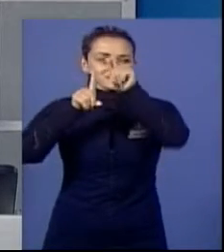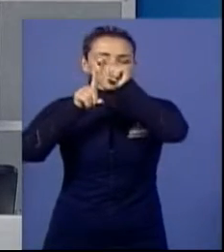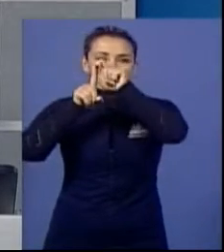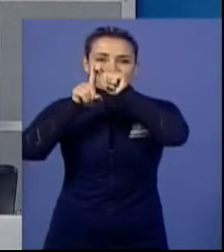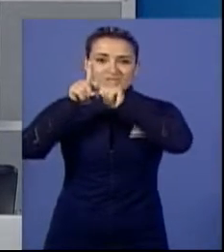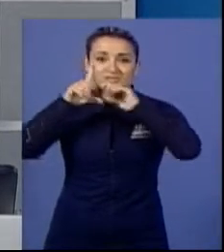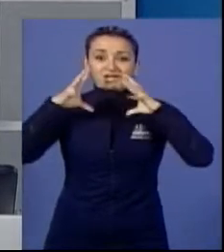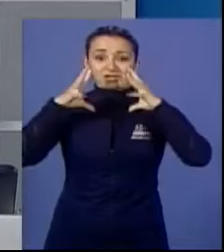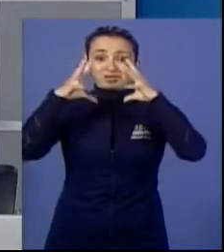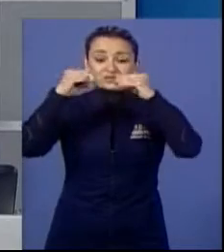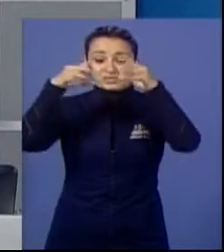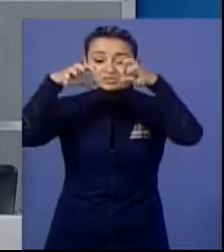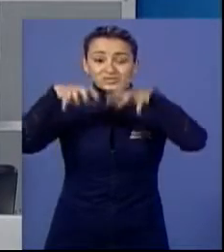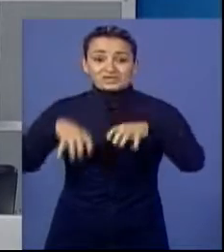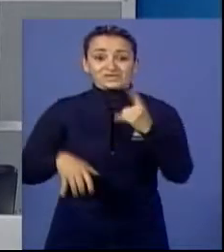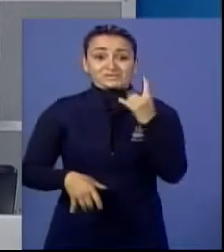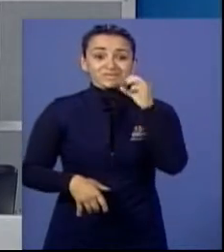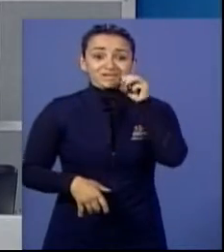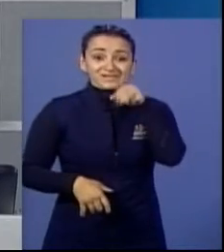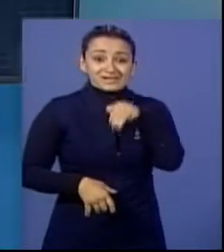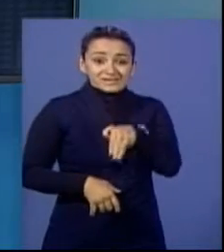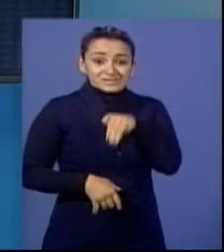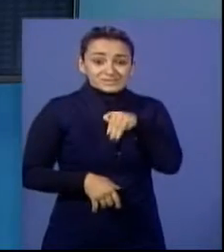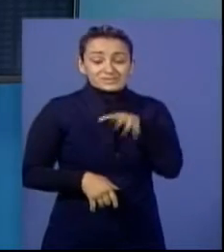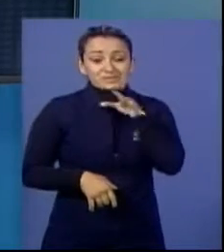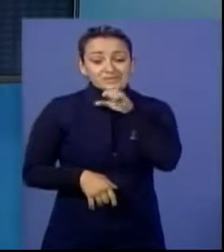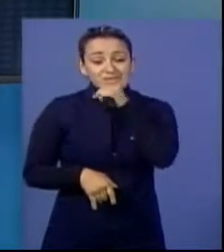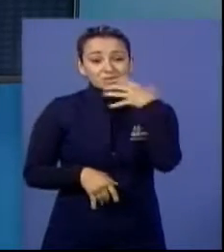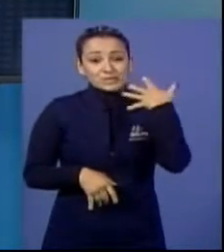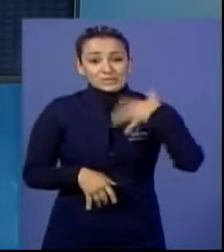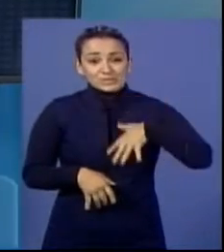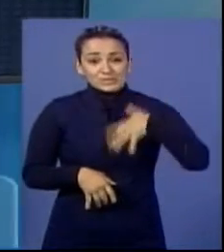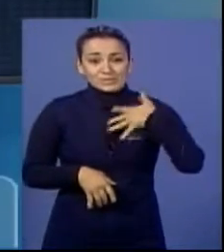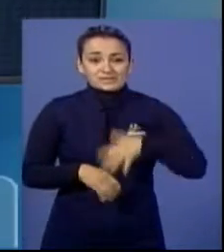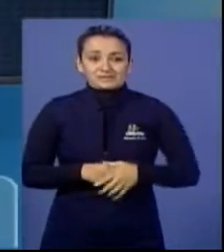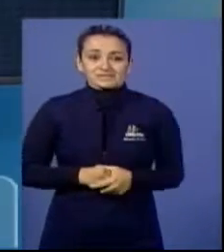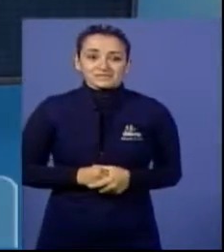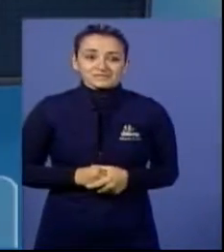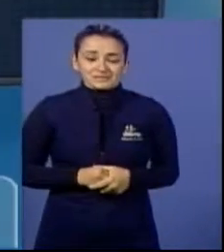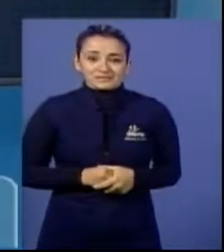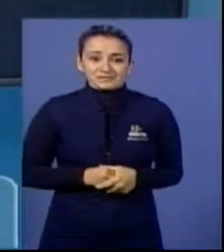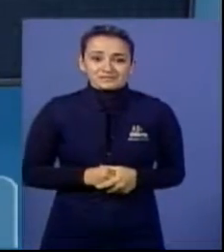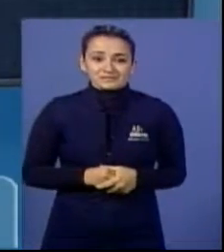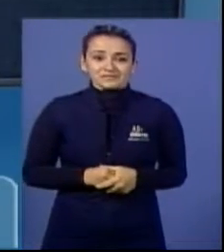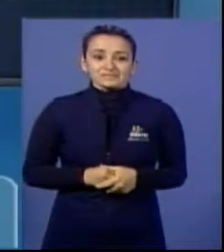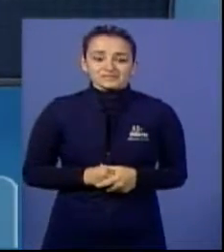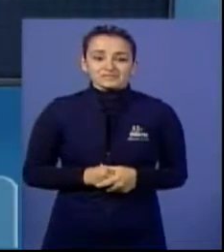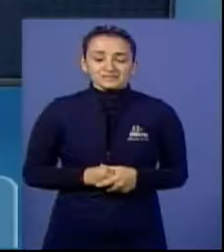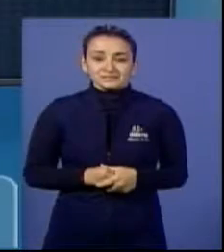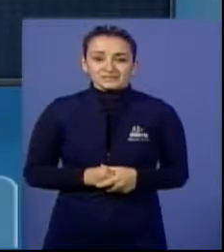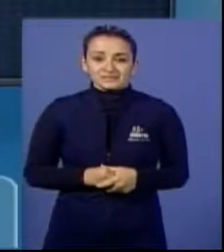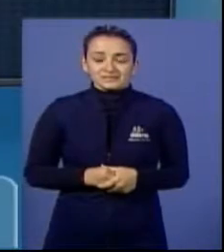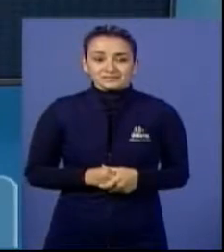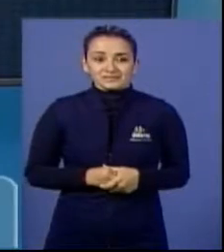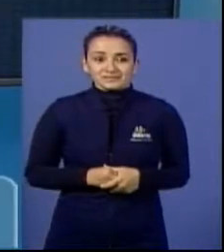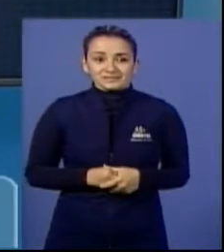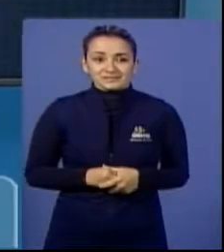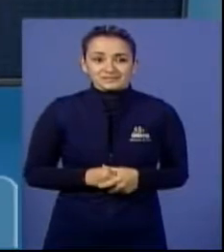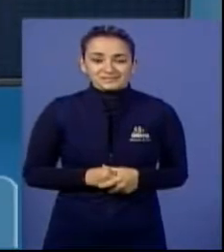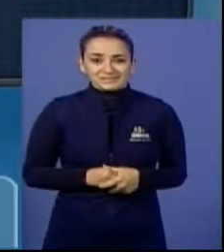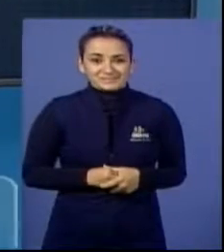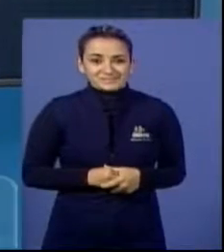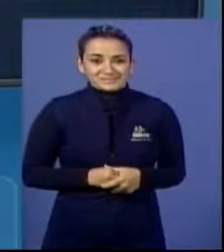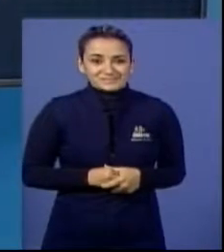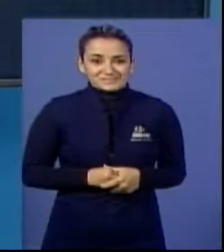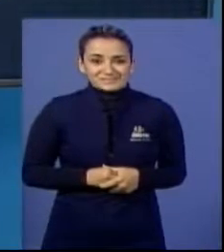10 minutos só. Brincadeira, né? É. Mas chegamos aqui, né? O Netuno chegamos. Aquaman, Praula. Poseidon está solto